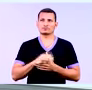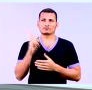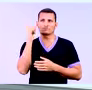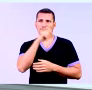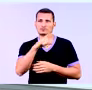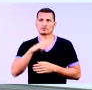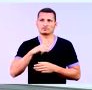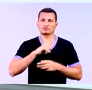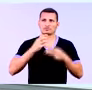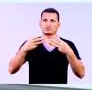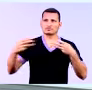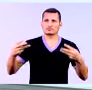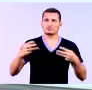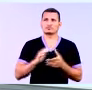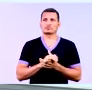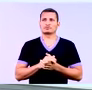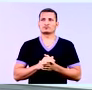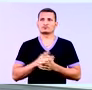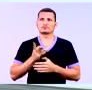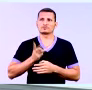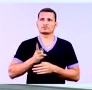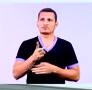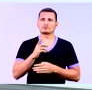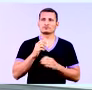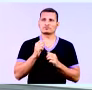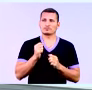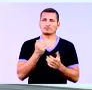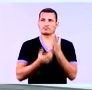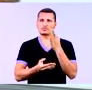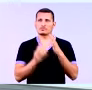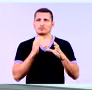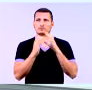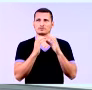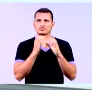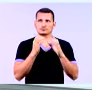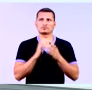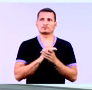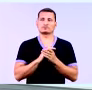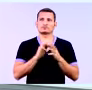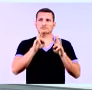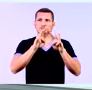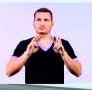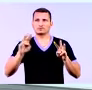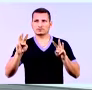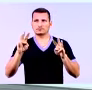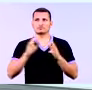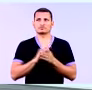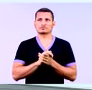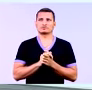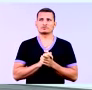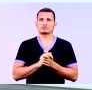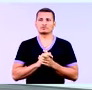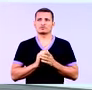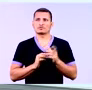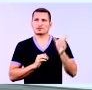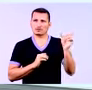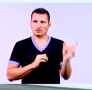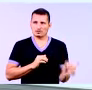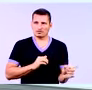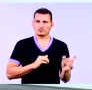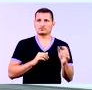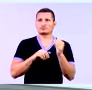nós temos, onde constantemente a gente perde a comunicação entre os sites, né? Entre o cliente e